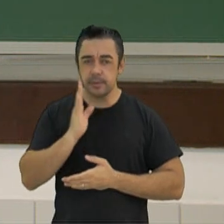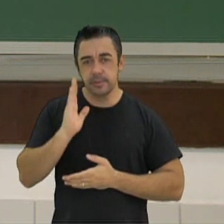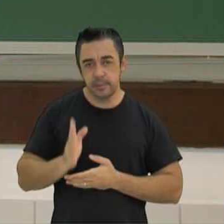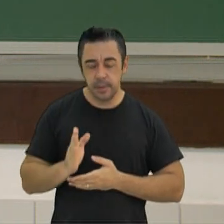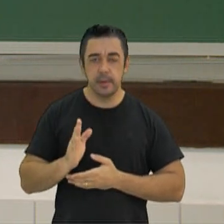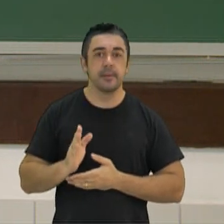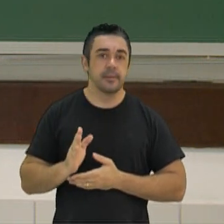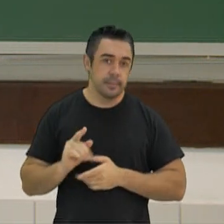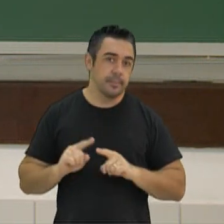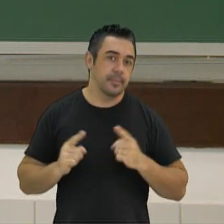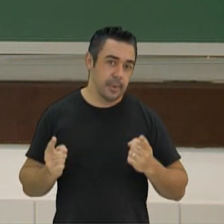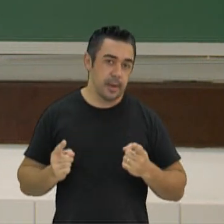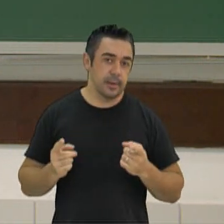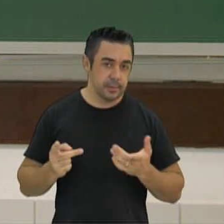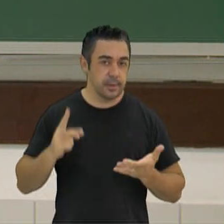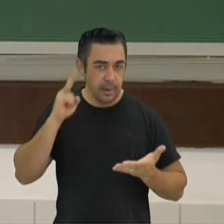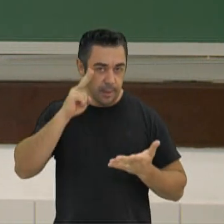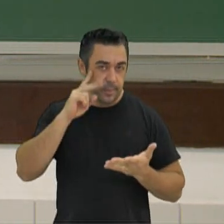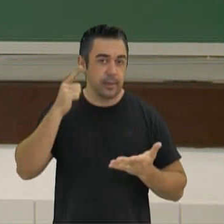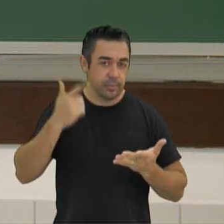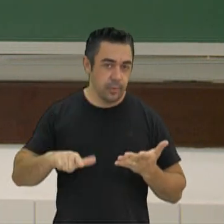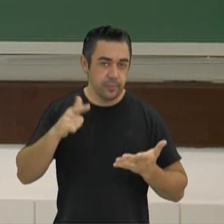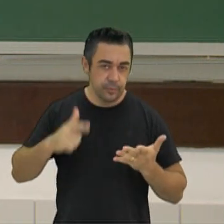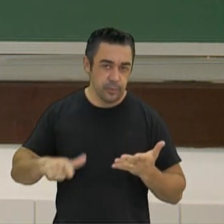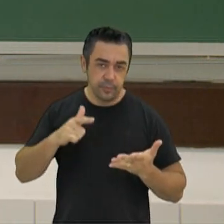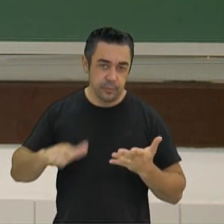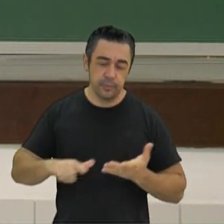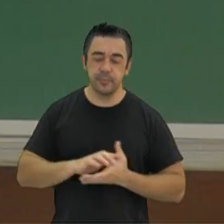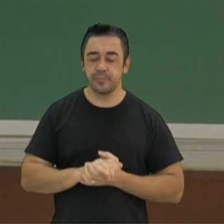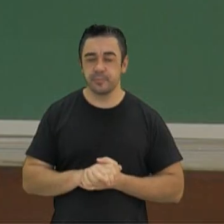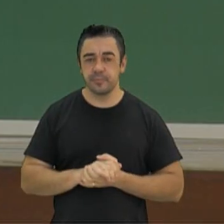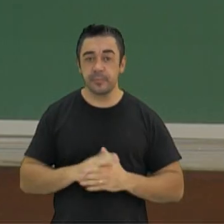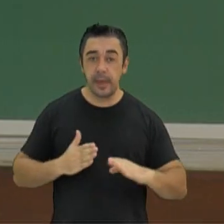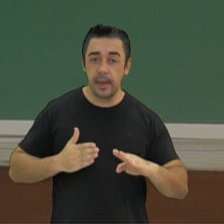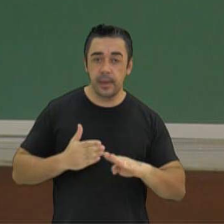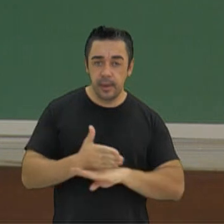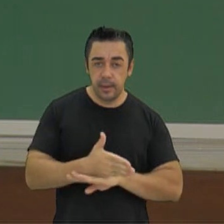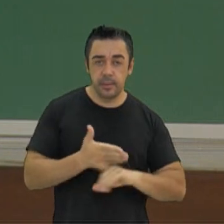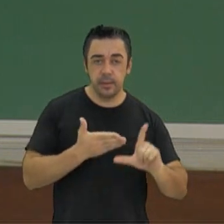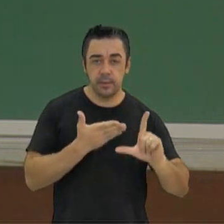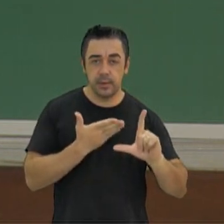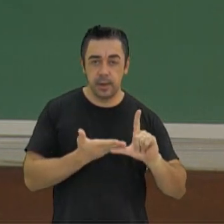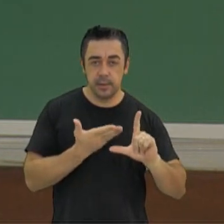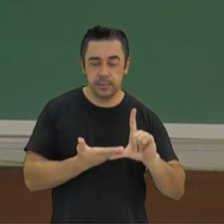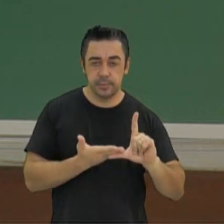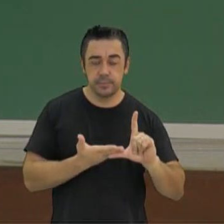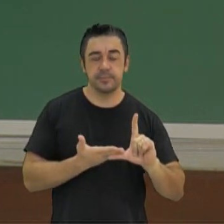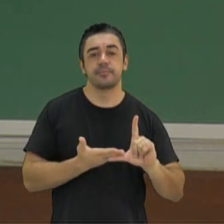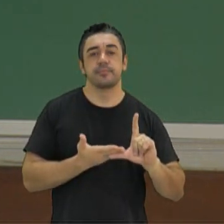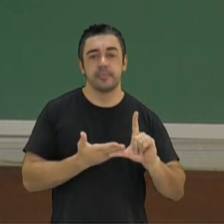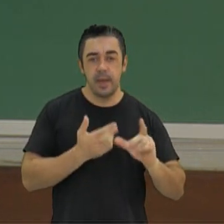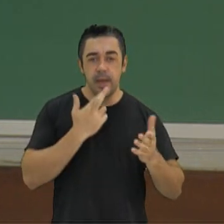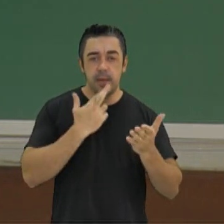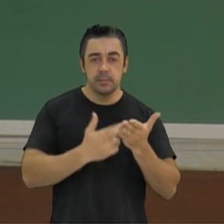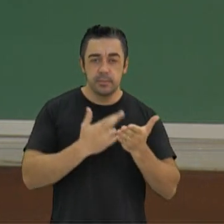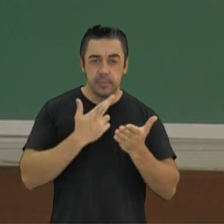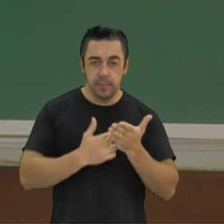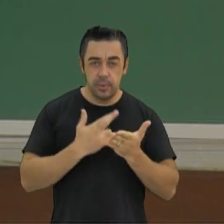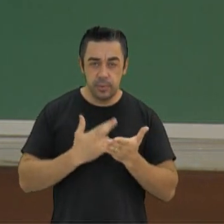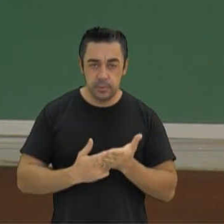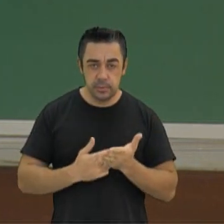não custa falar de novo, de novo, de novo. Acessem o Google Classroom, realizem as